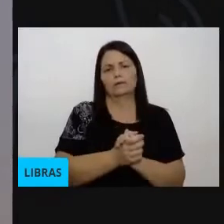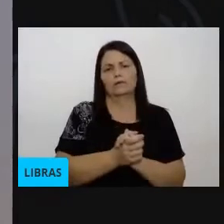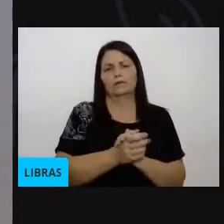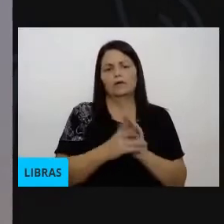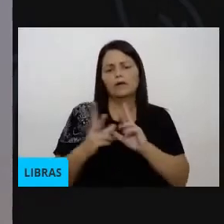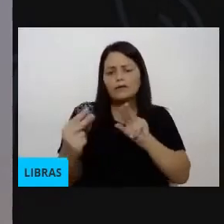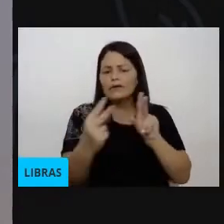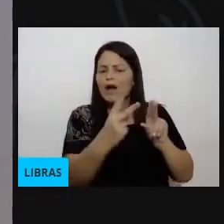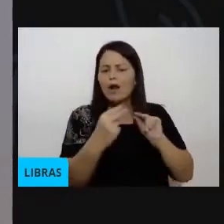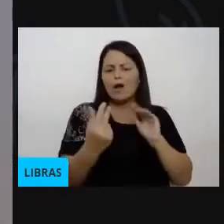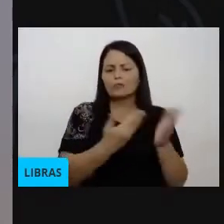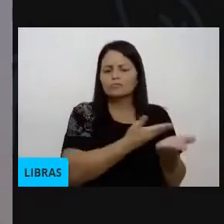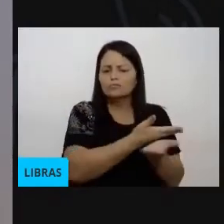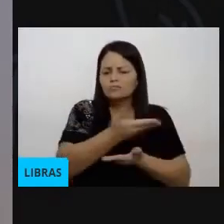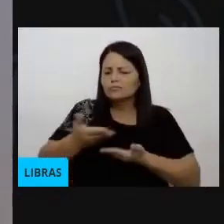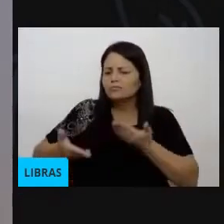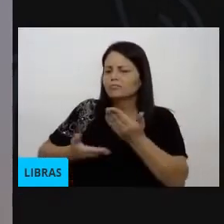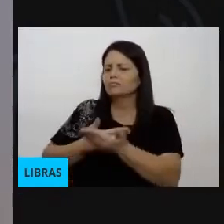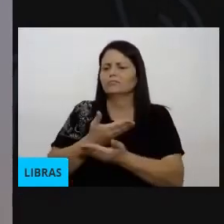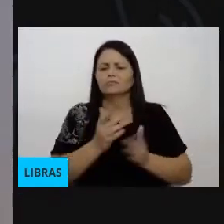Dialoguem com a escola,